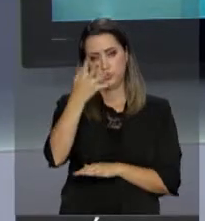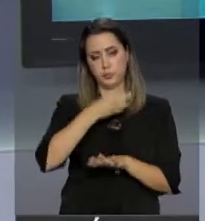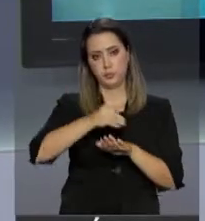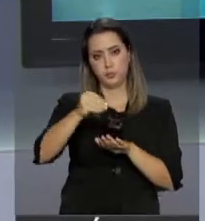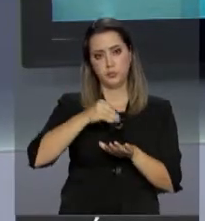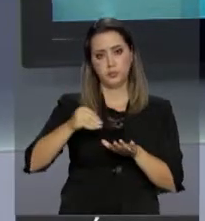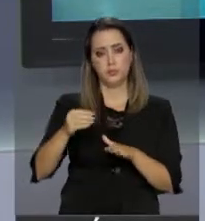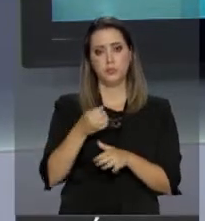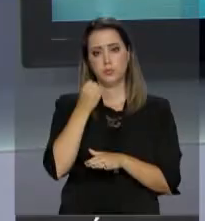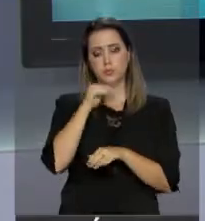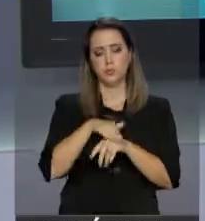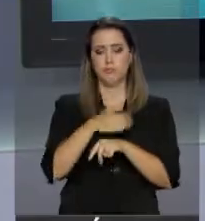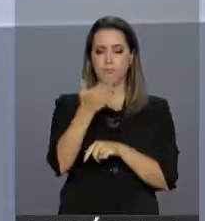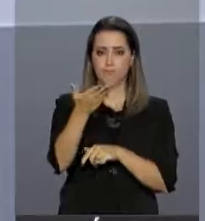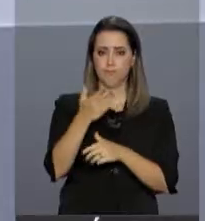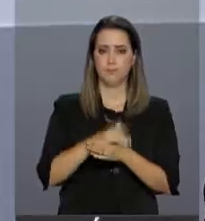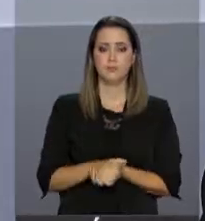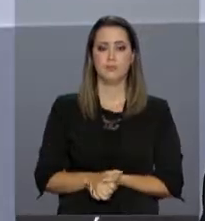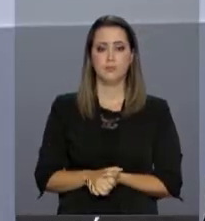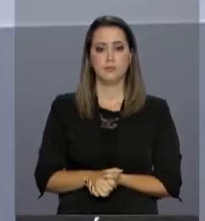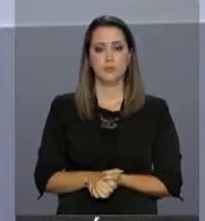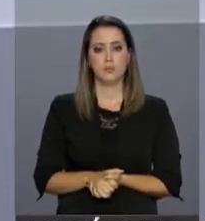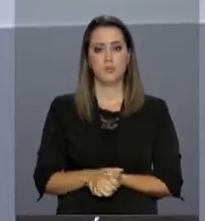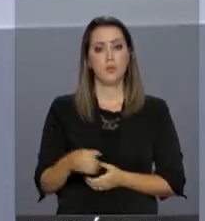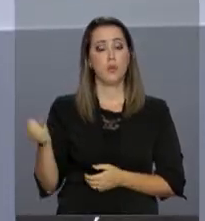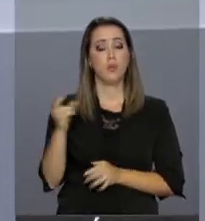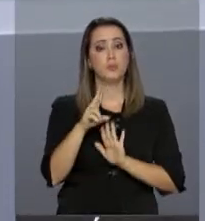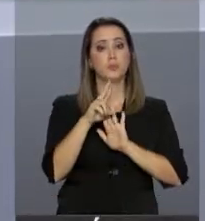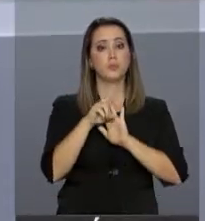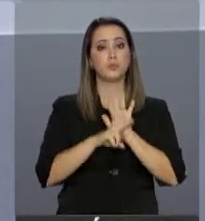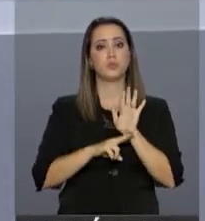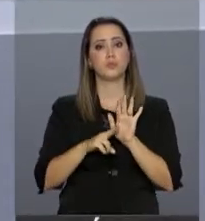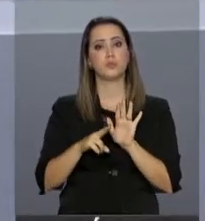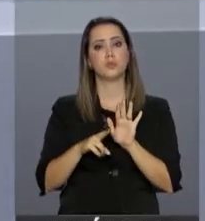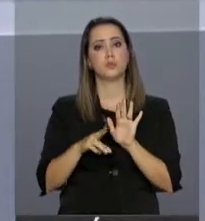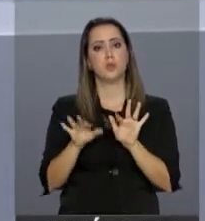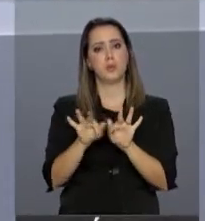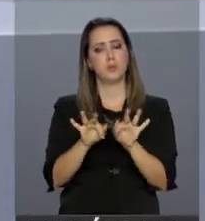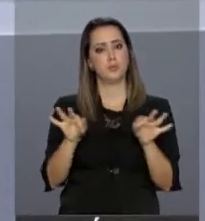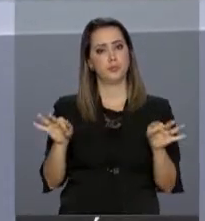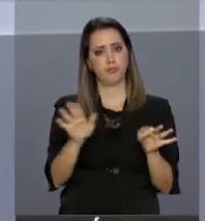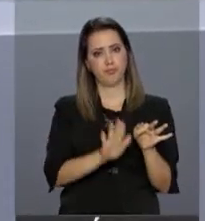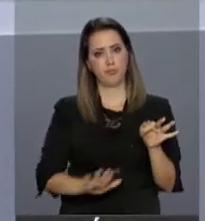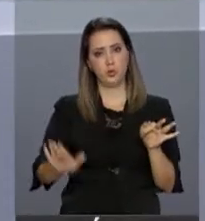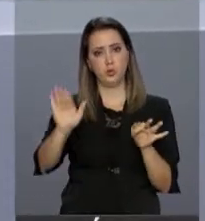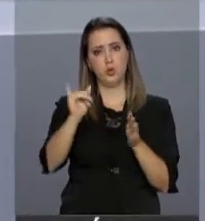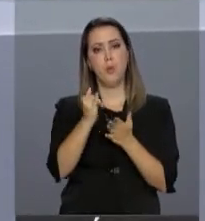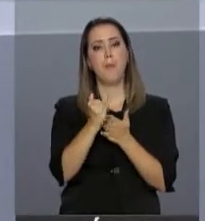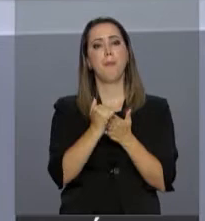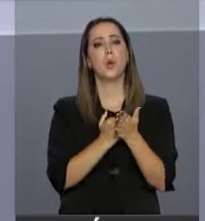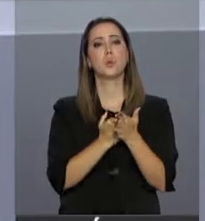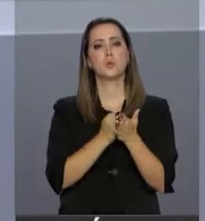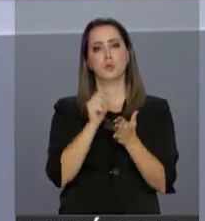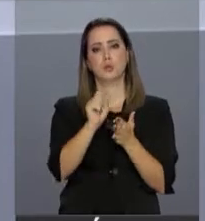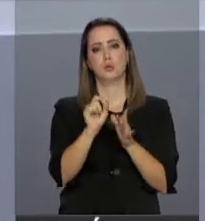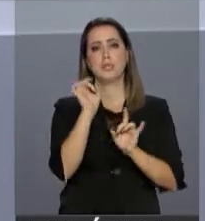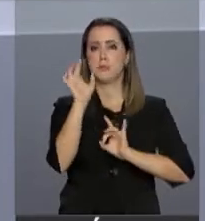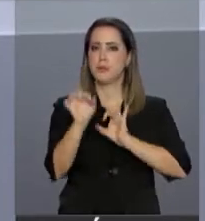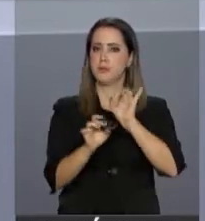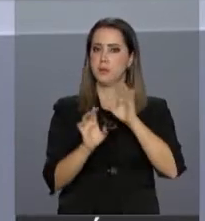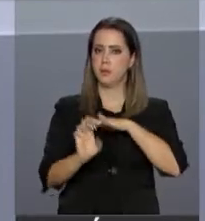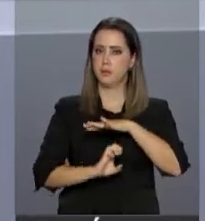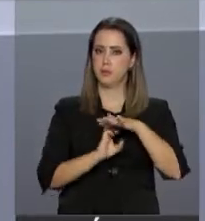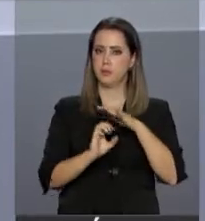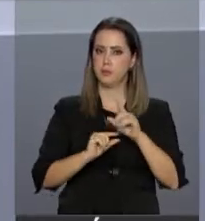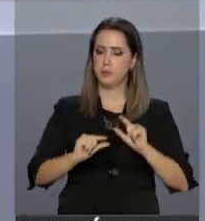pelas informações uma boa noite pra você novas regras para o regime do simples nacional sistema tributário especial para as